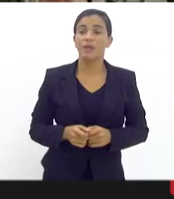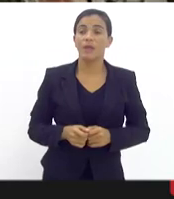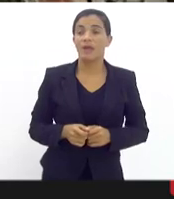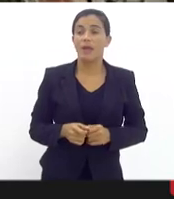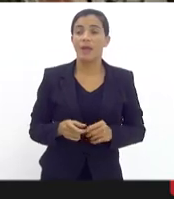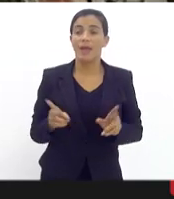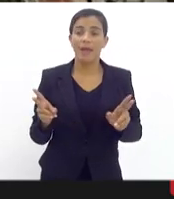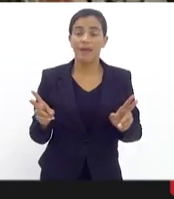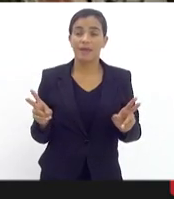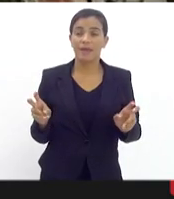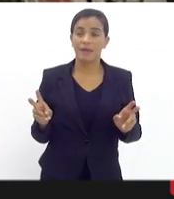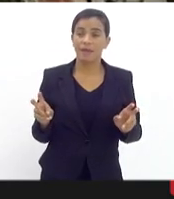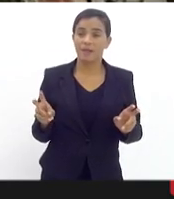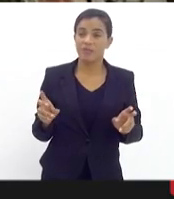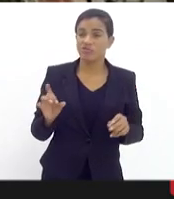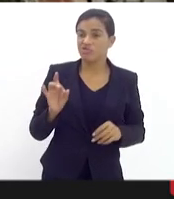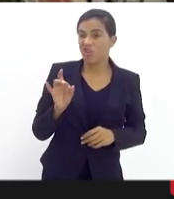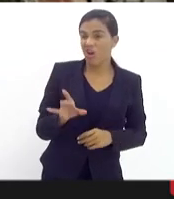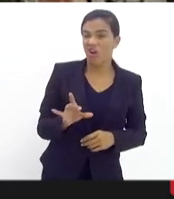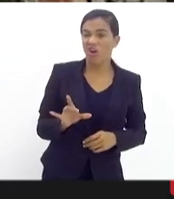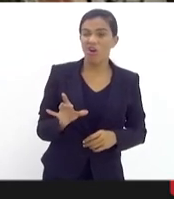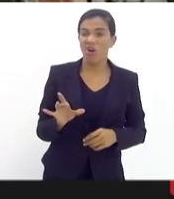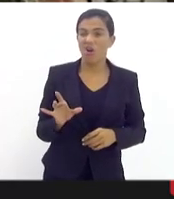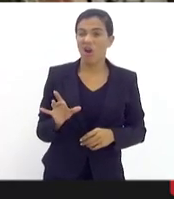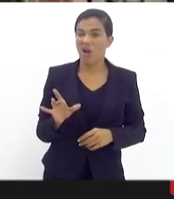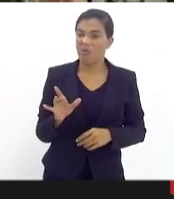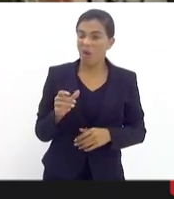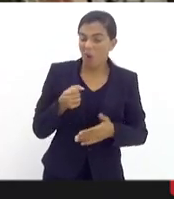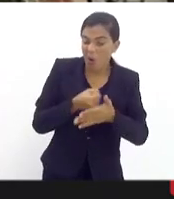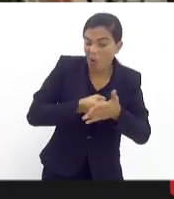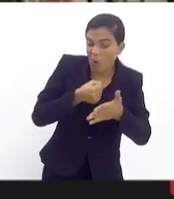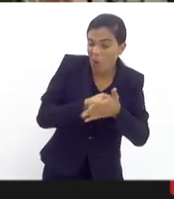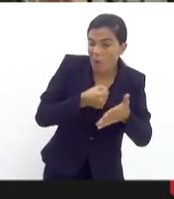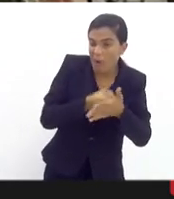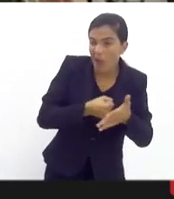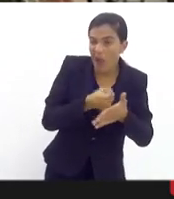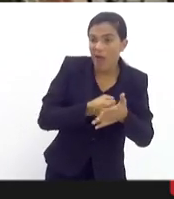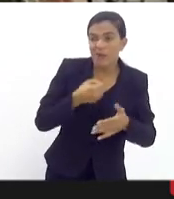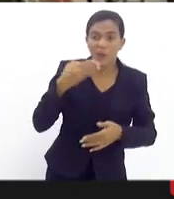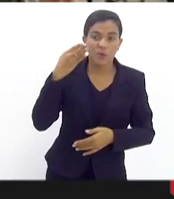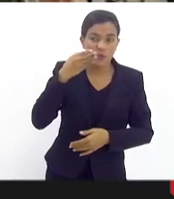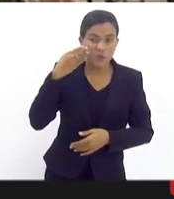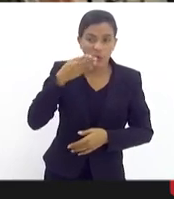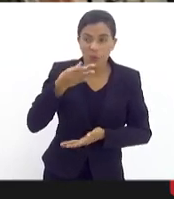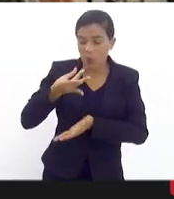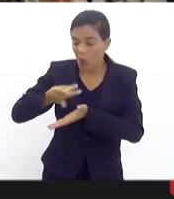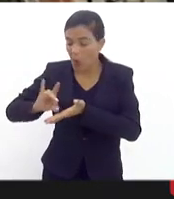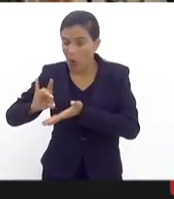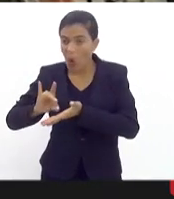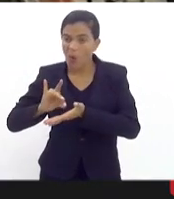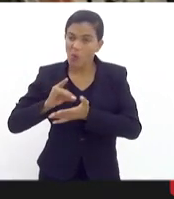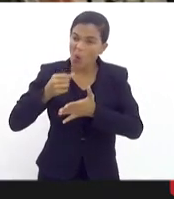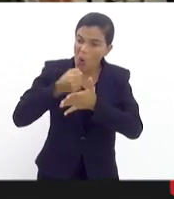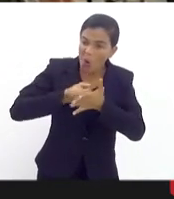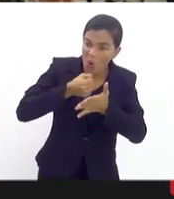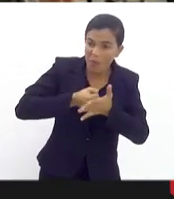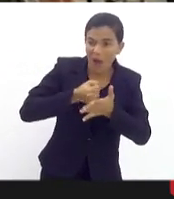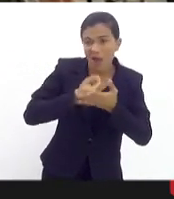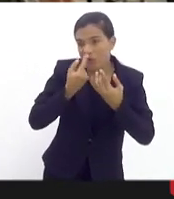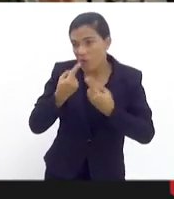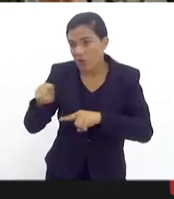esse tema não seja visto apenas como um combate, um discurso contra o ódio, ao discurso do ódio, um combate